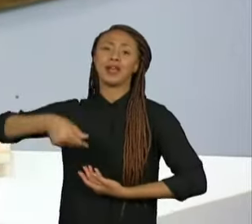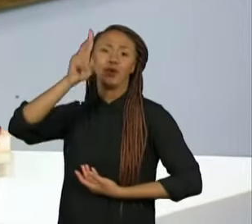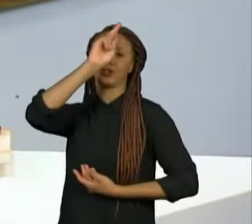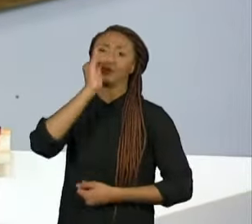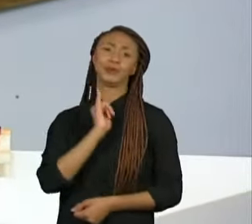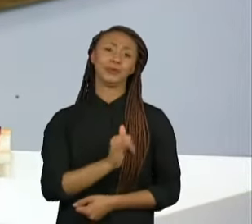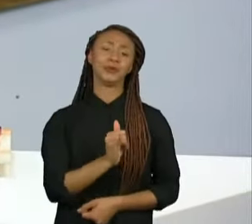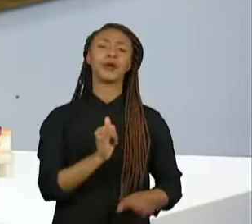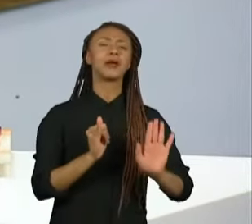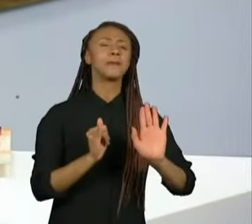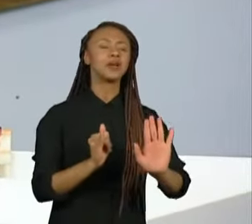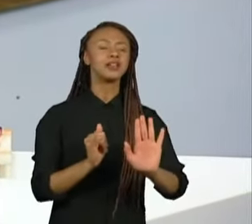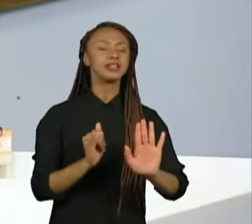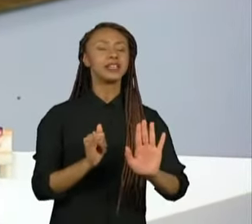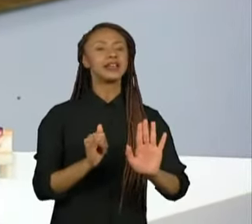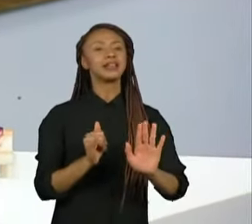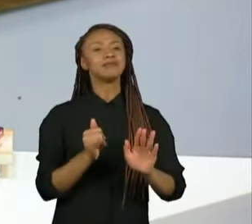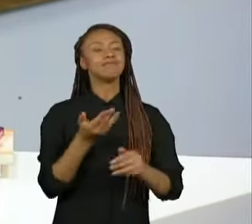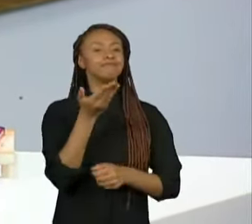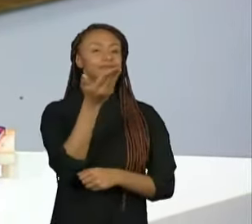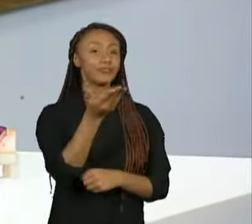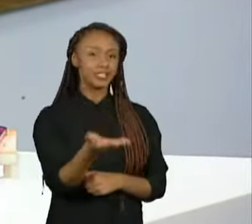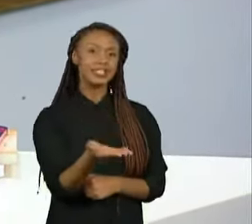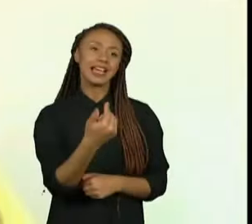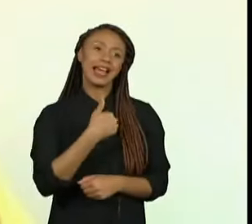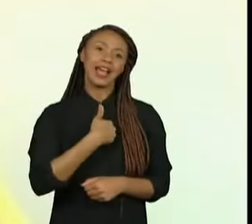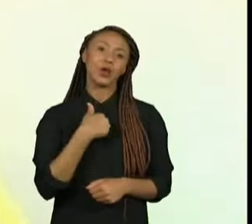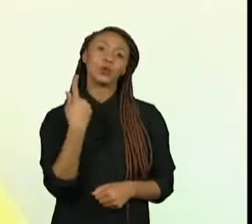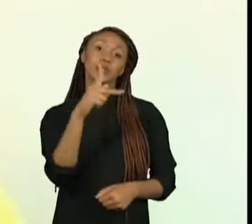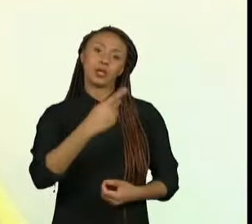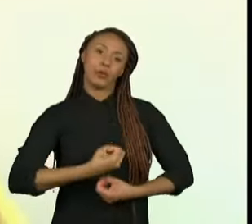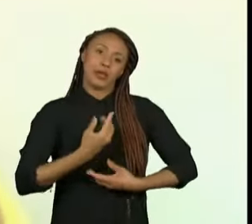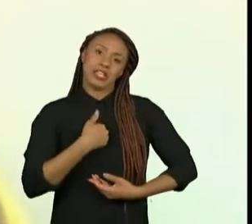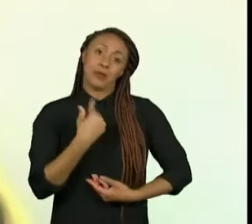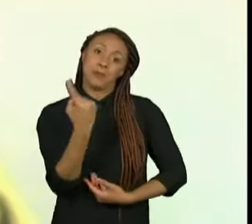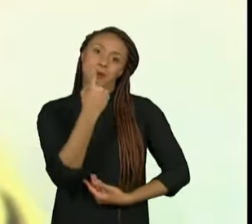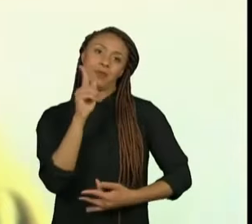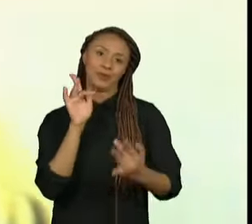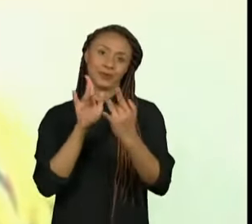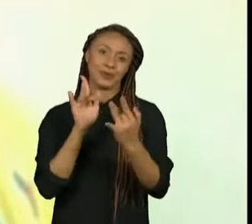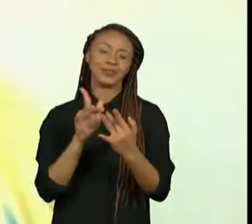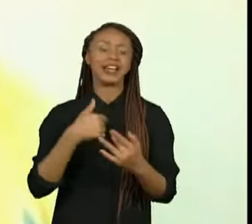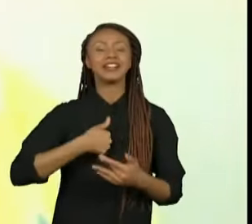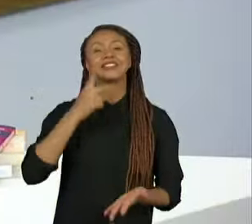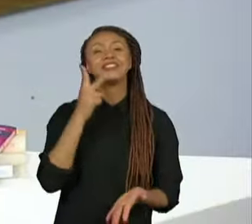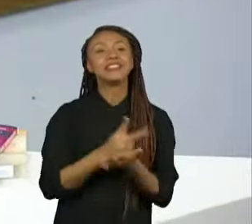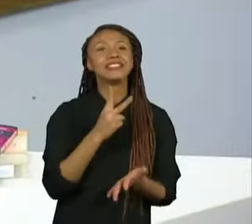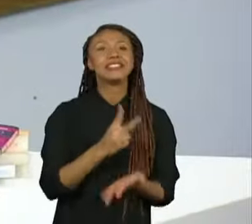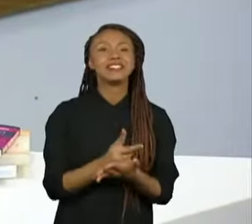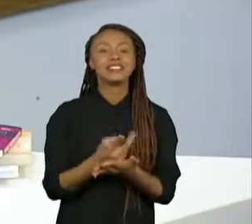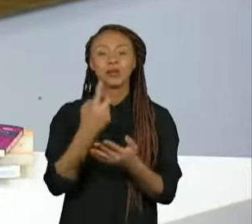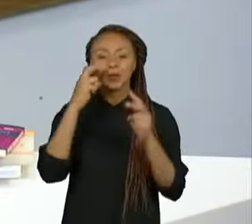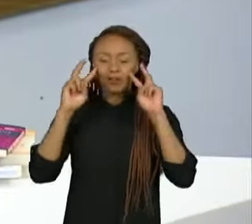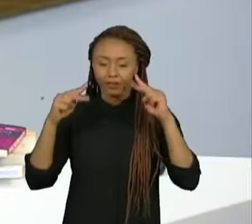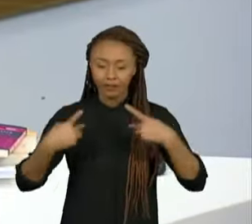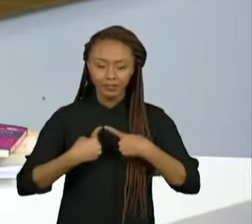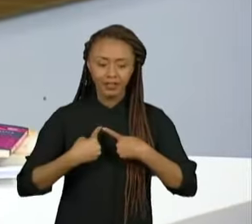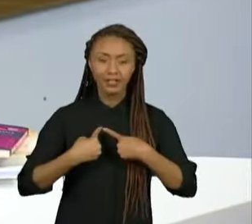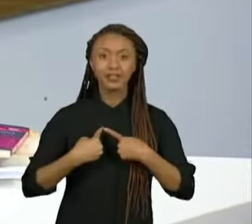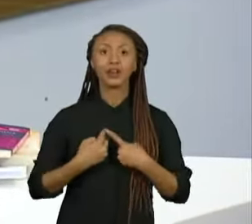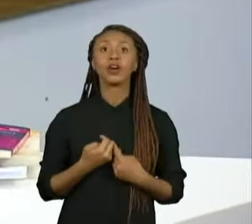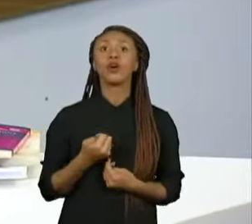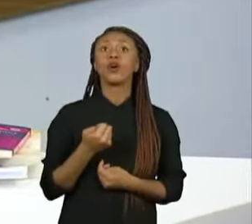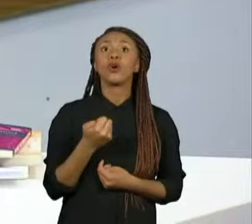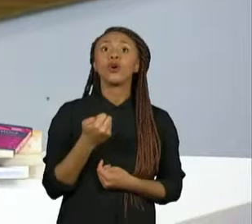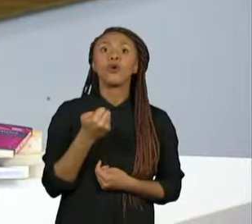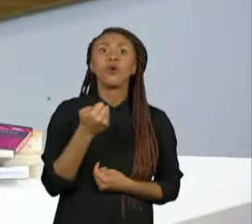concorda. Mas você, eu que conheci muito primeiro a sua poesia, toda hora eu me vejo em lágrimas. Quase morri com aquela